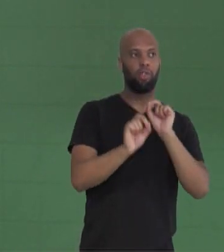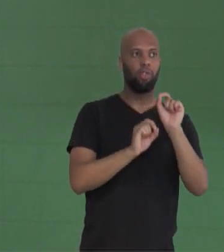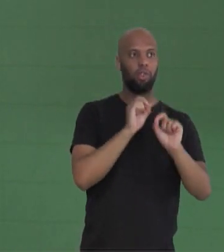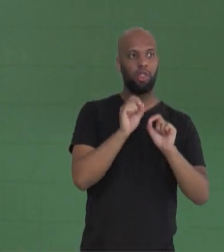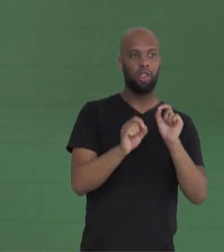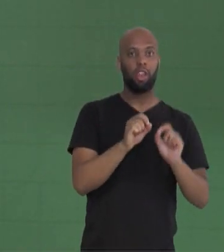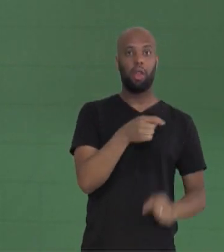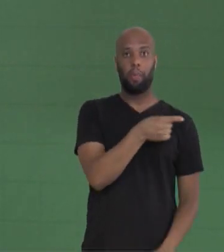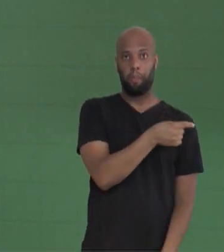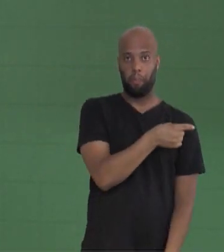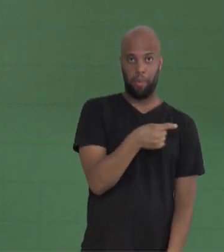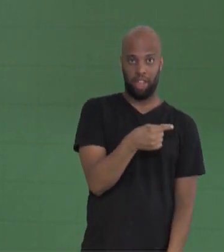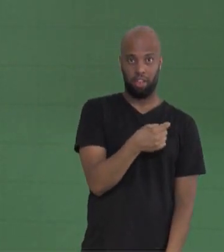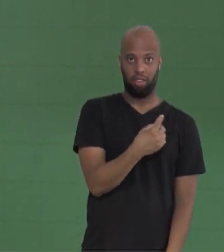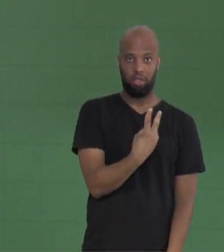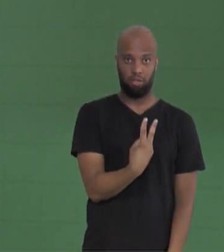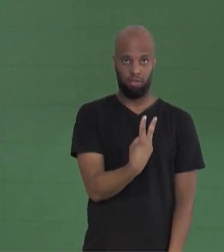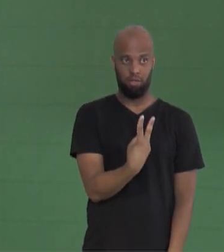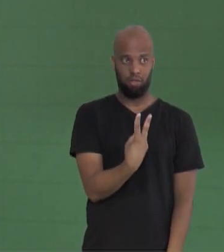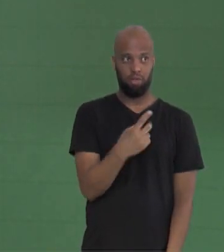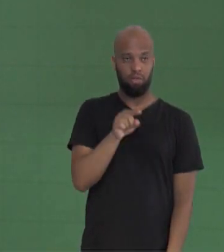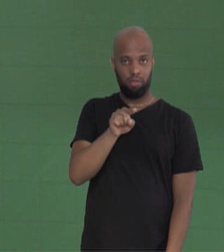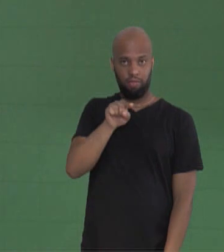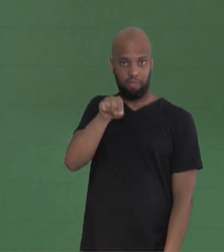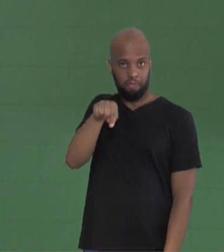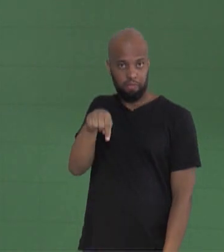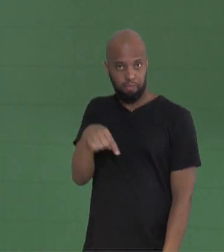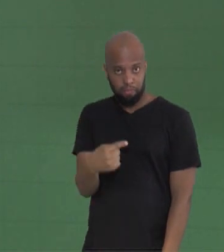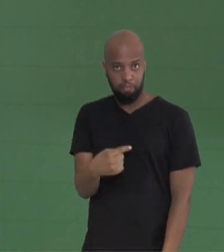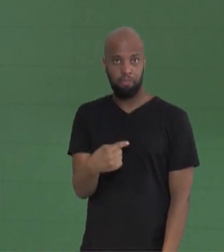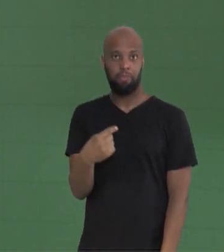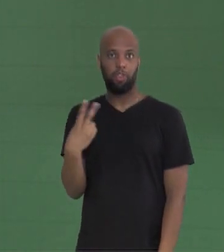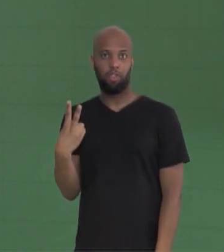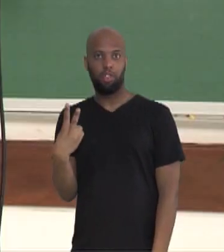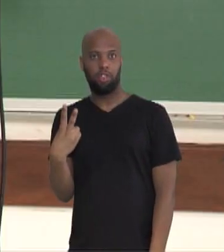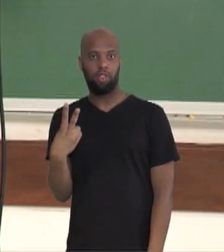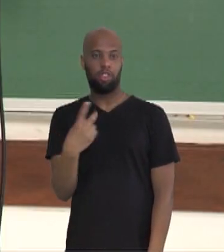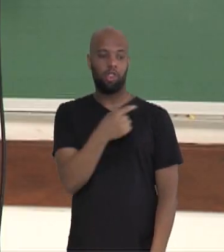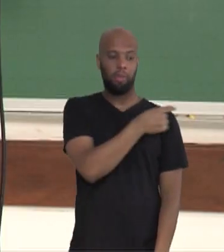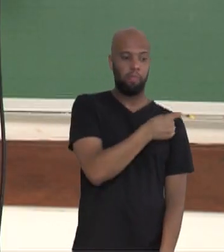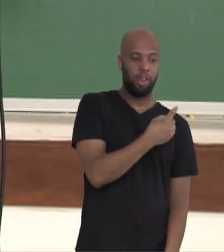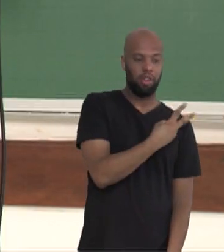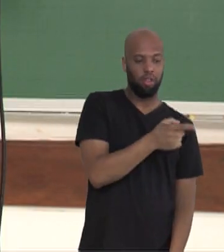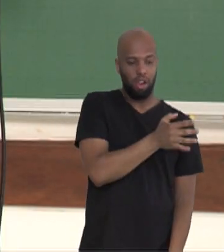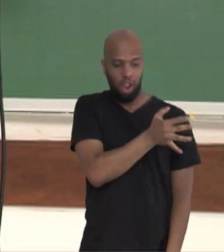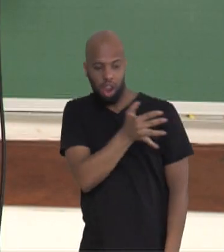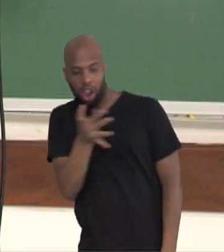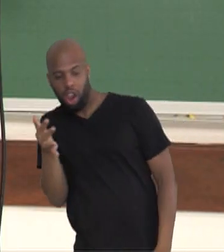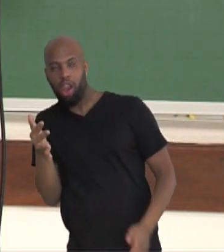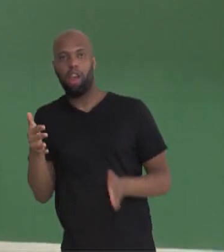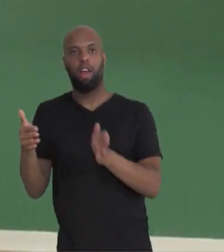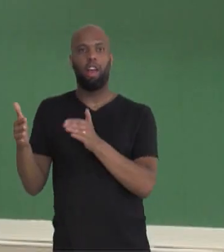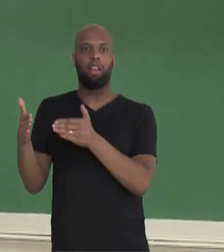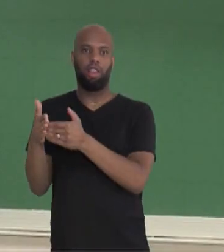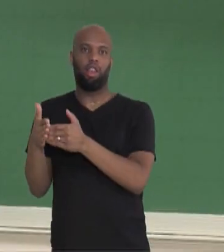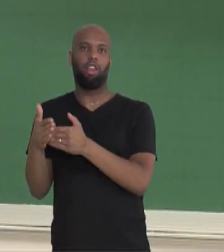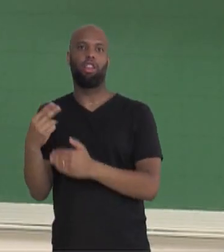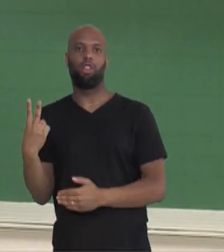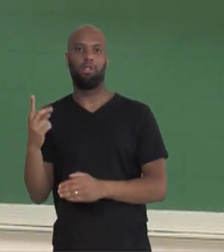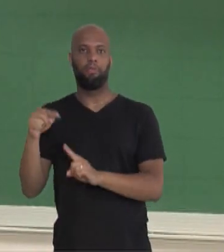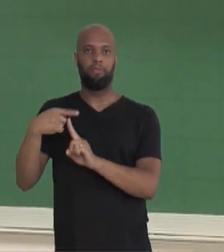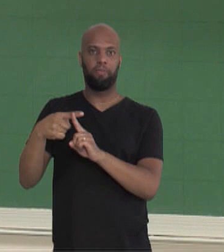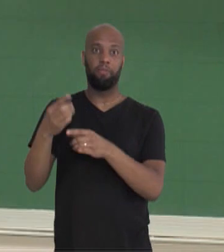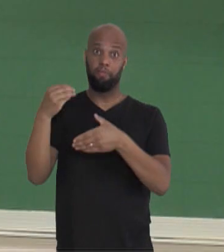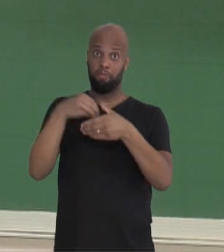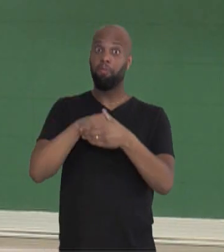ser composto, então, de menos 2, no intervalo de menos 2 até 2 positivo, tá? Só reconhecendo dentro dessa